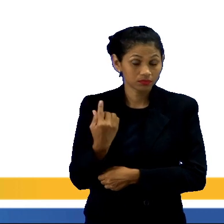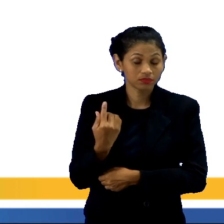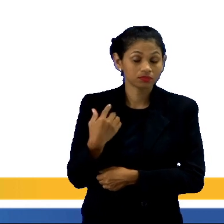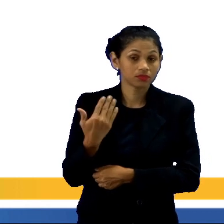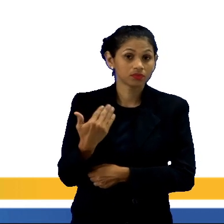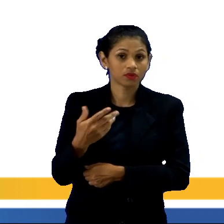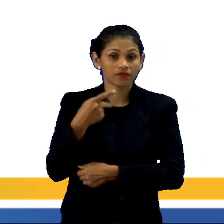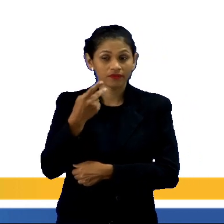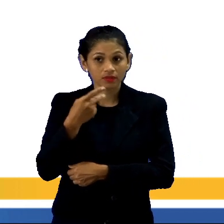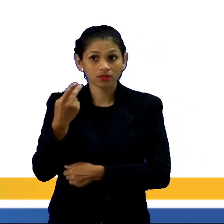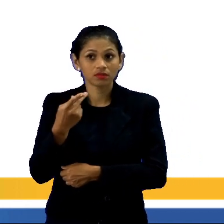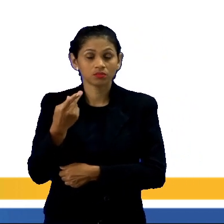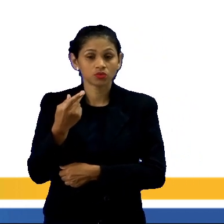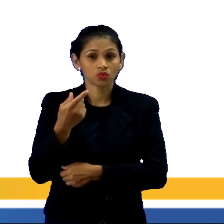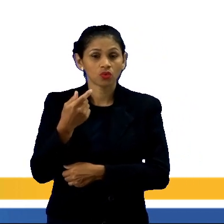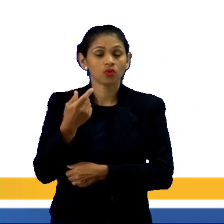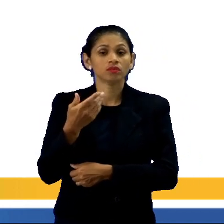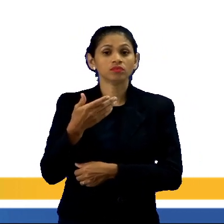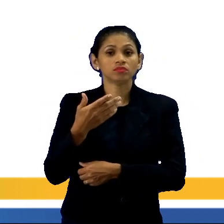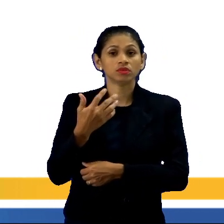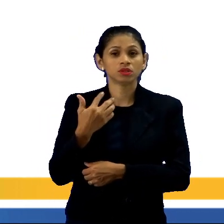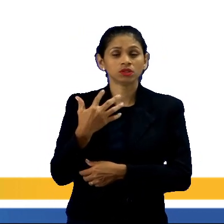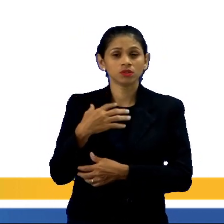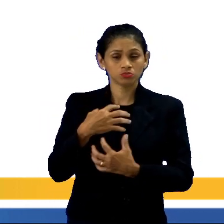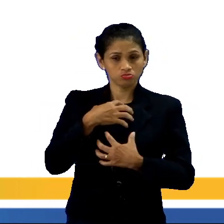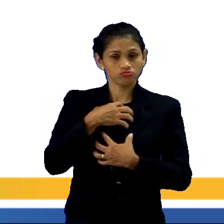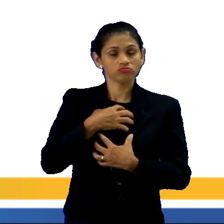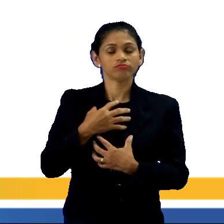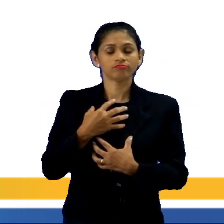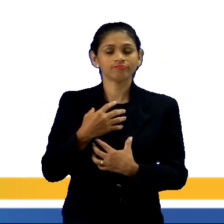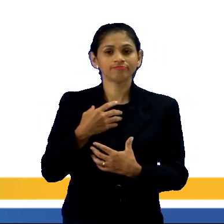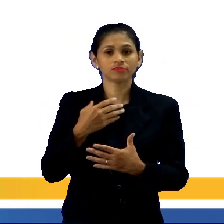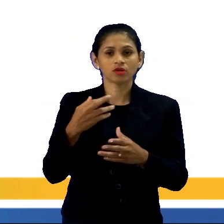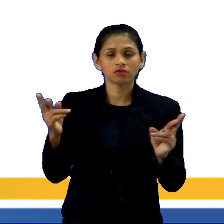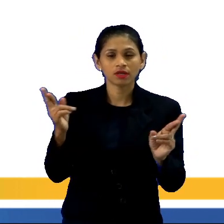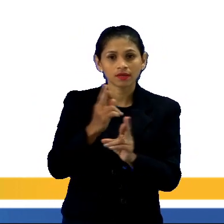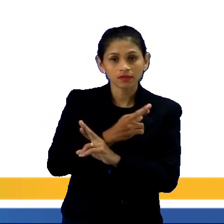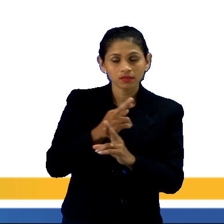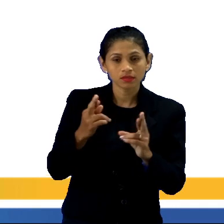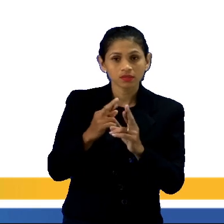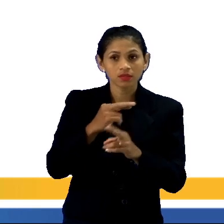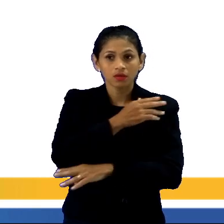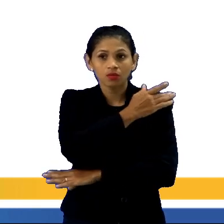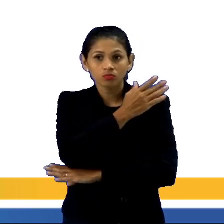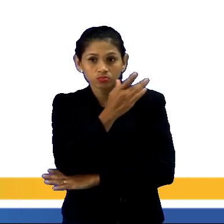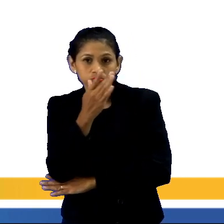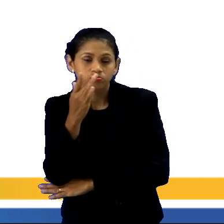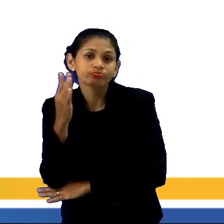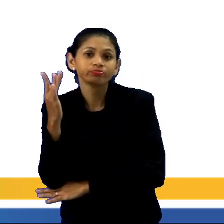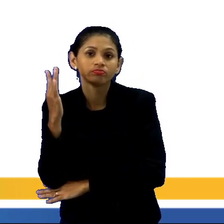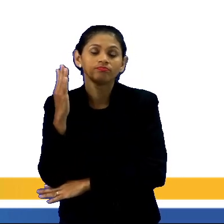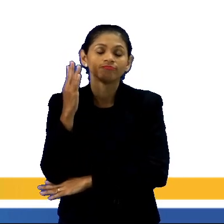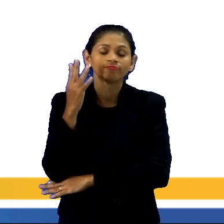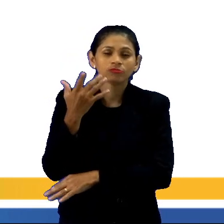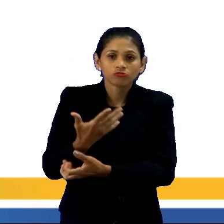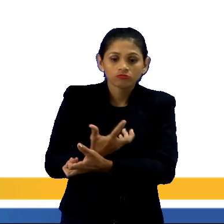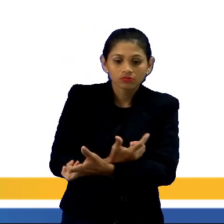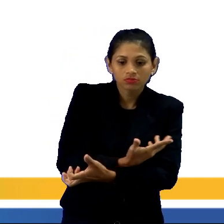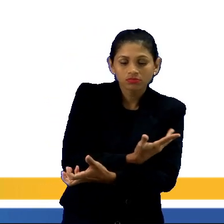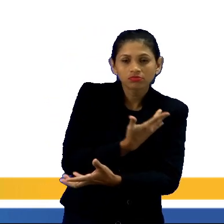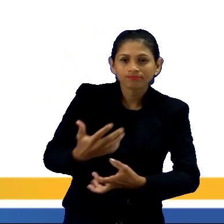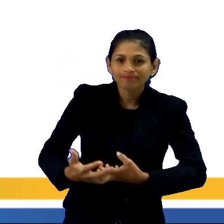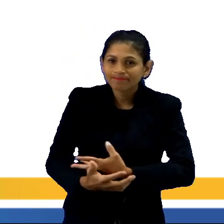sobre os sentidos, a gente está falando aí ao fato de interagir com o meio através das sensações que podemos ter a todo